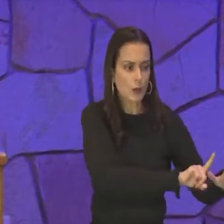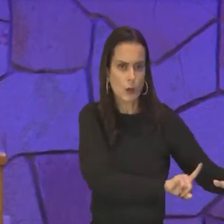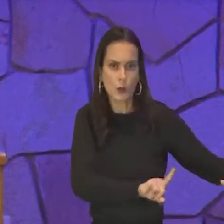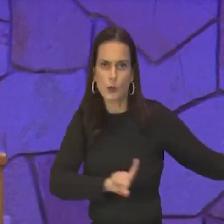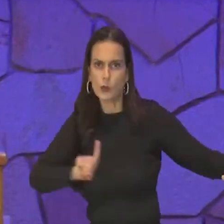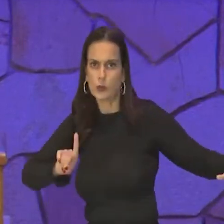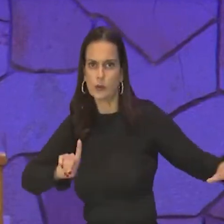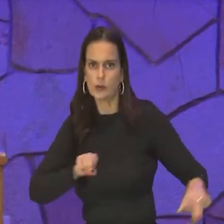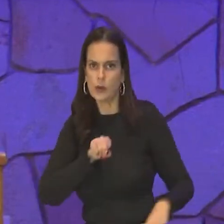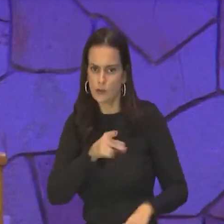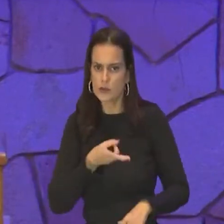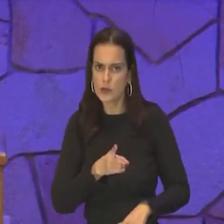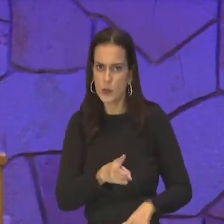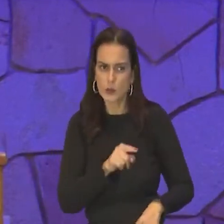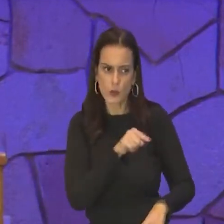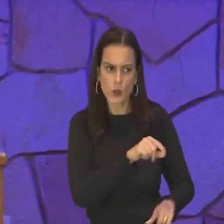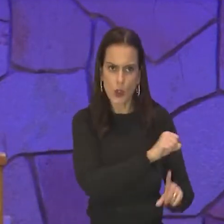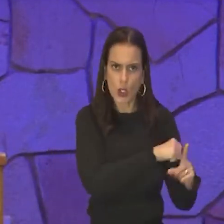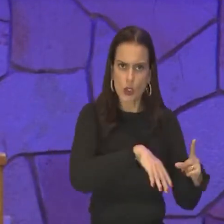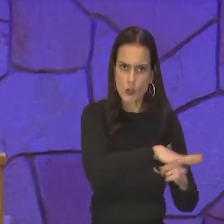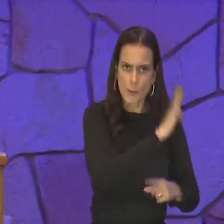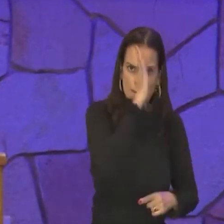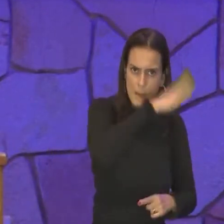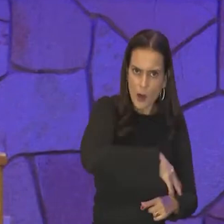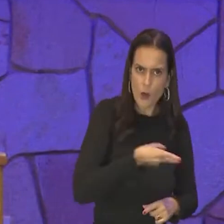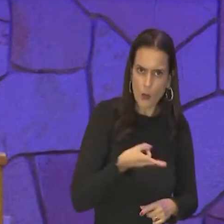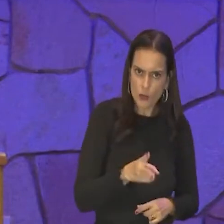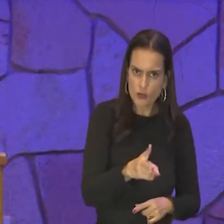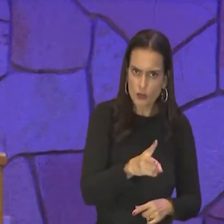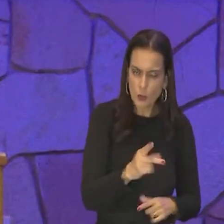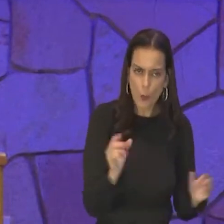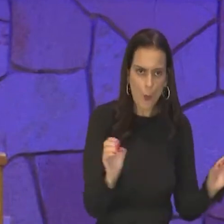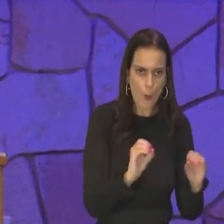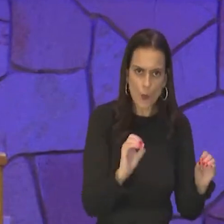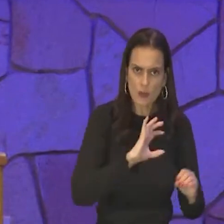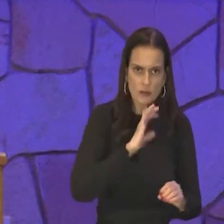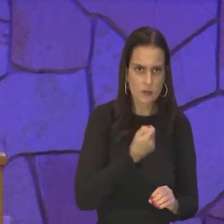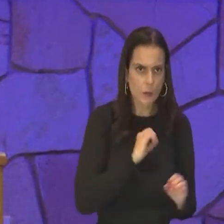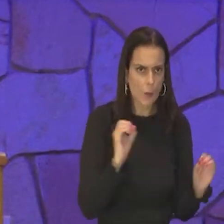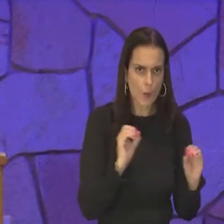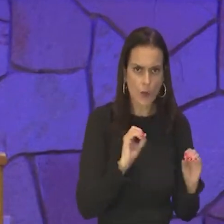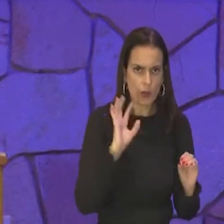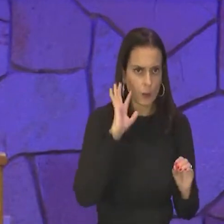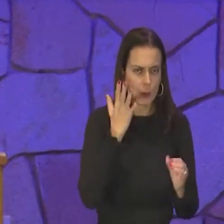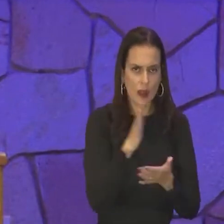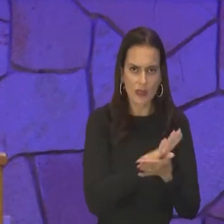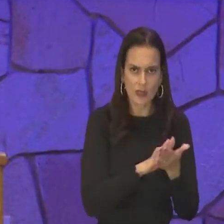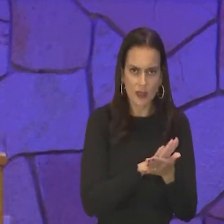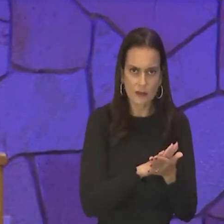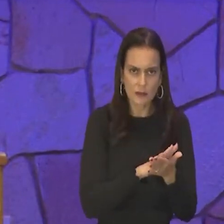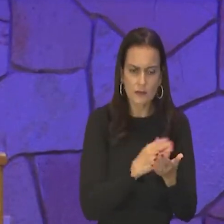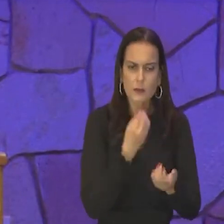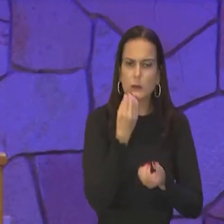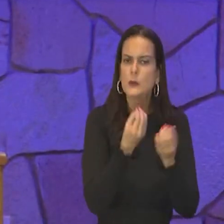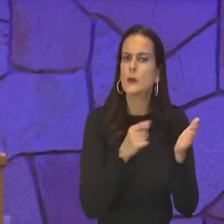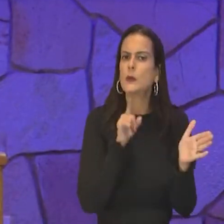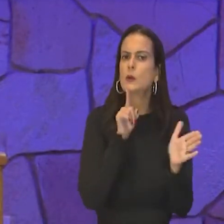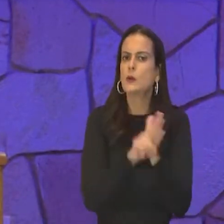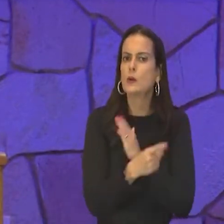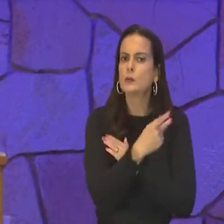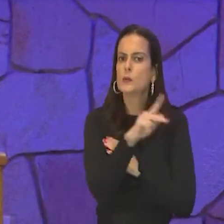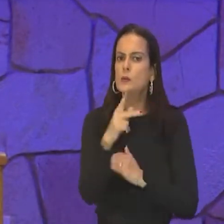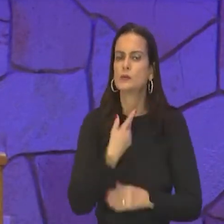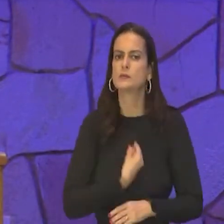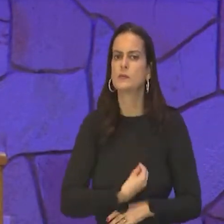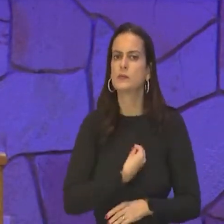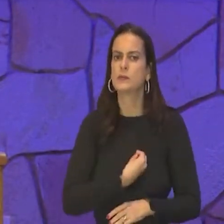Você continua neste mundo perverso sem Deus, sem salvação, sem solução? Como está a sua